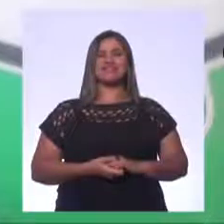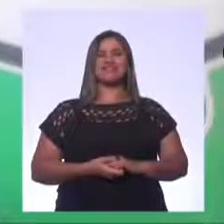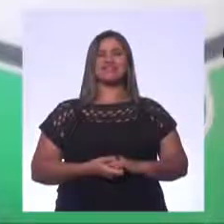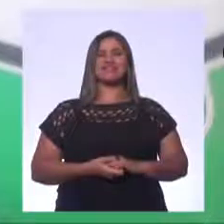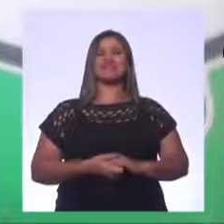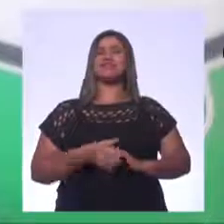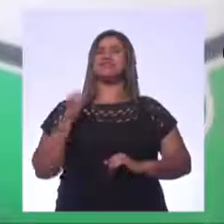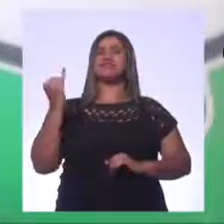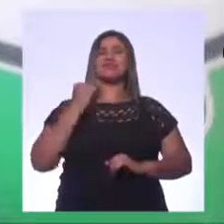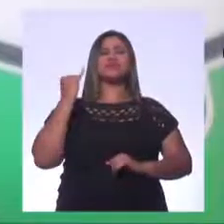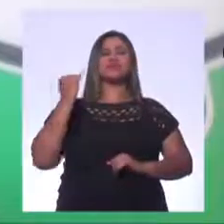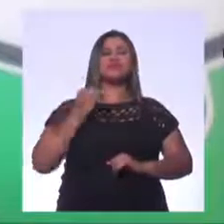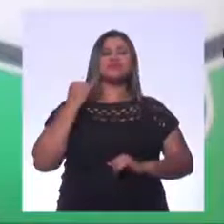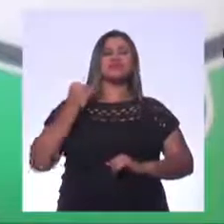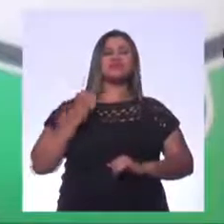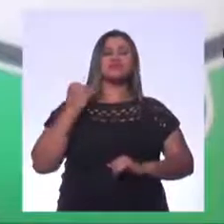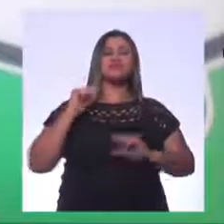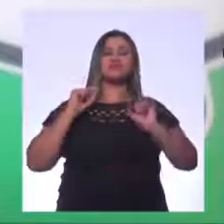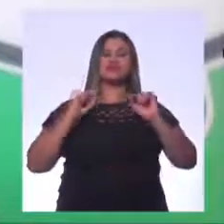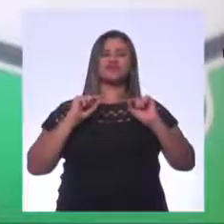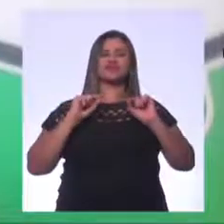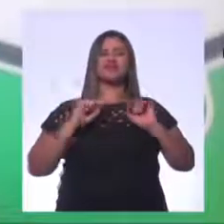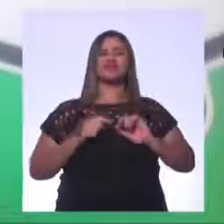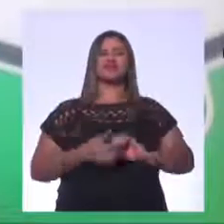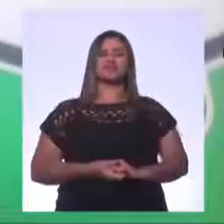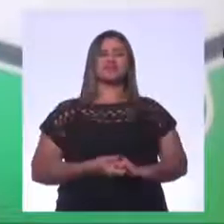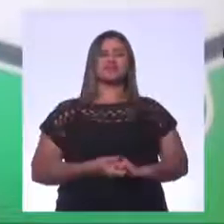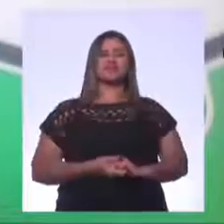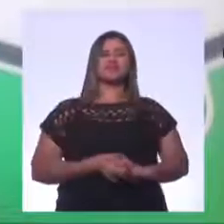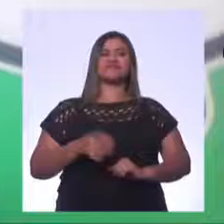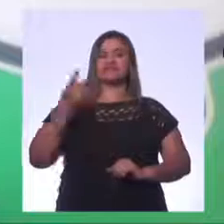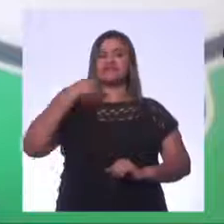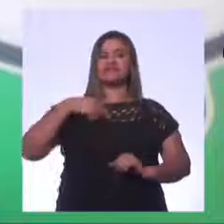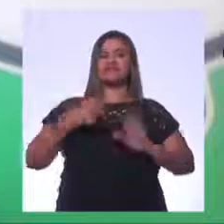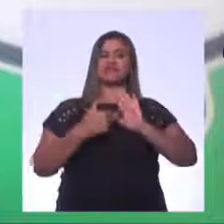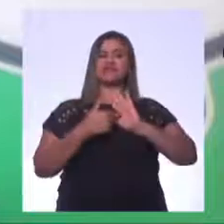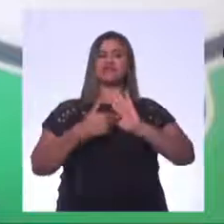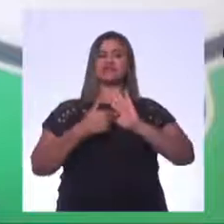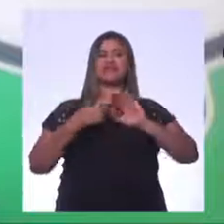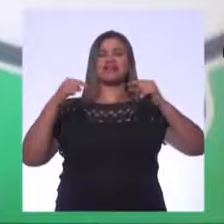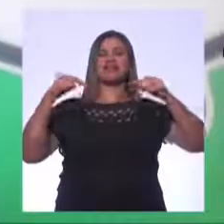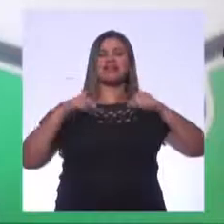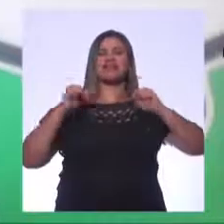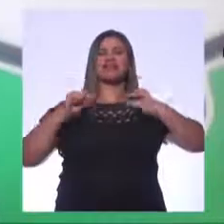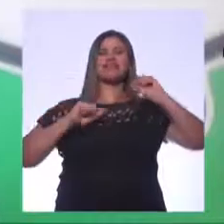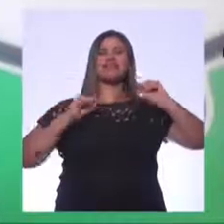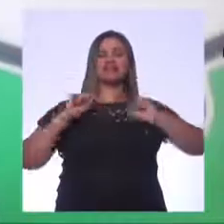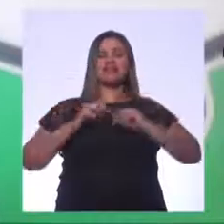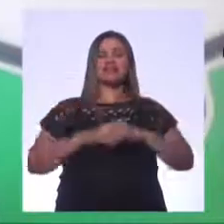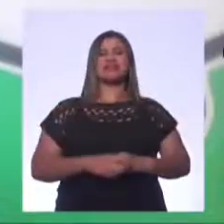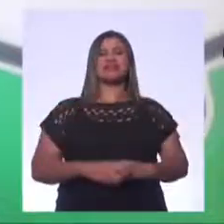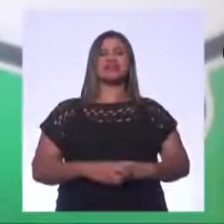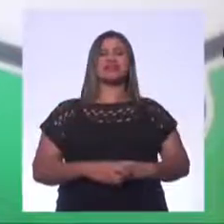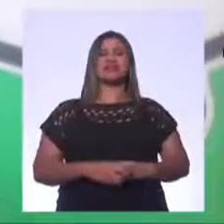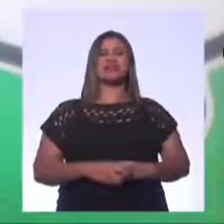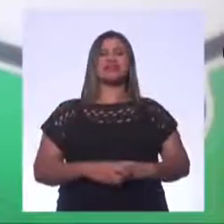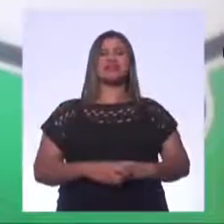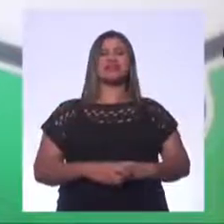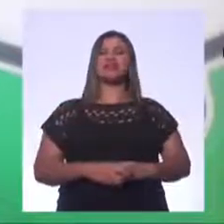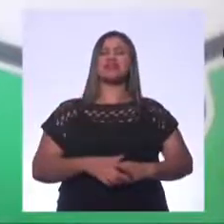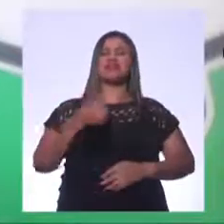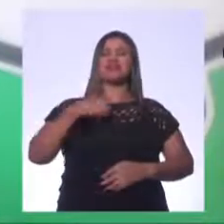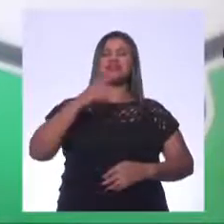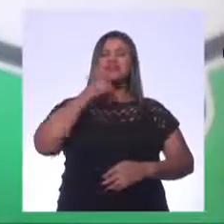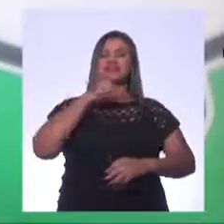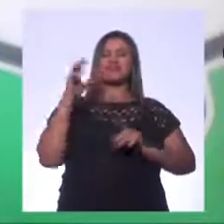Importante, né, a gente ressaltar aqui que possamos influenciar